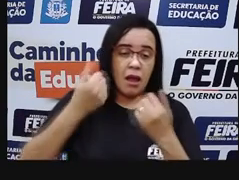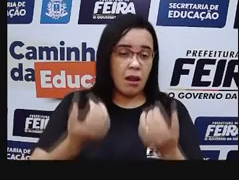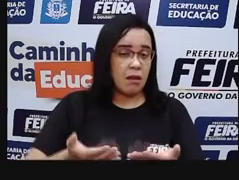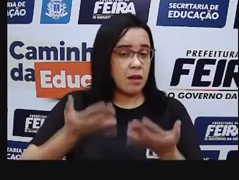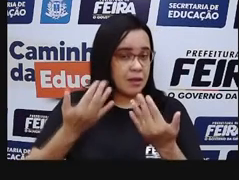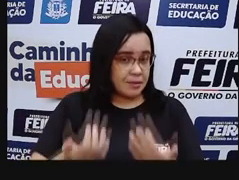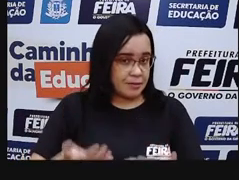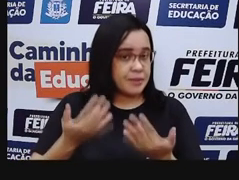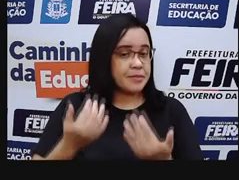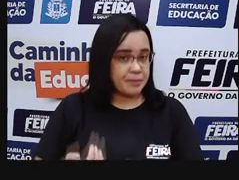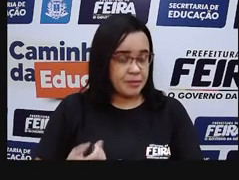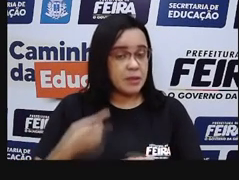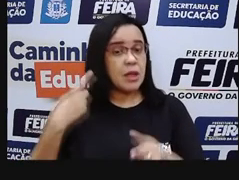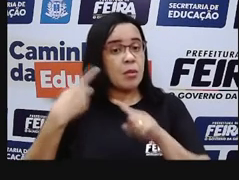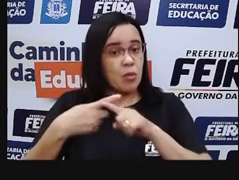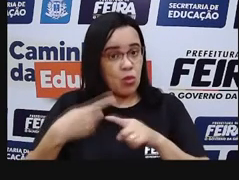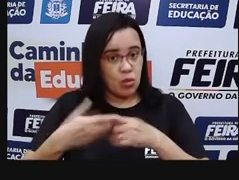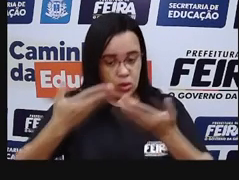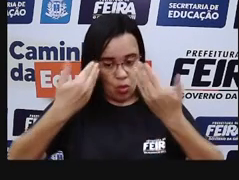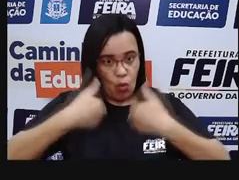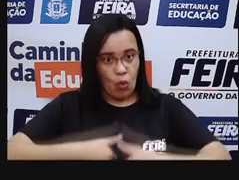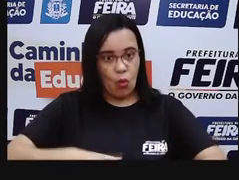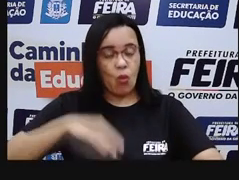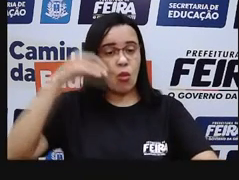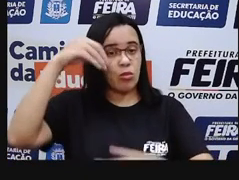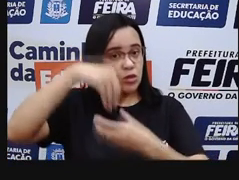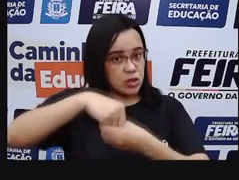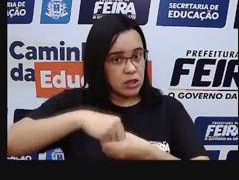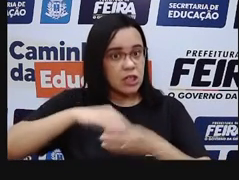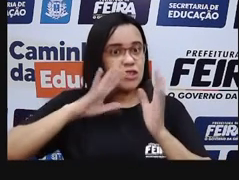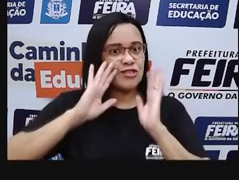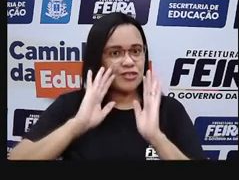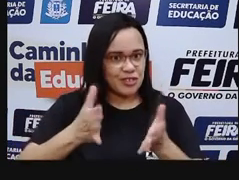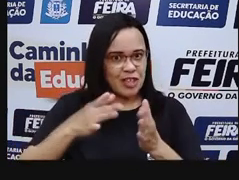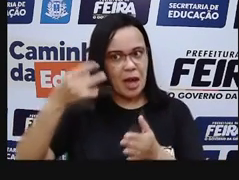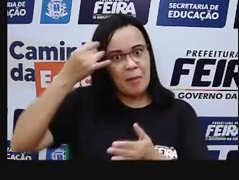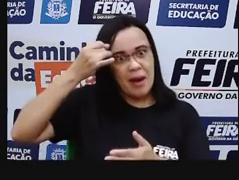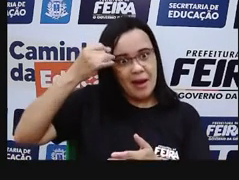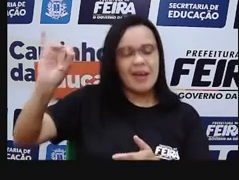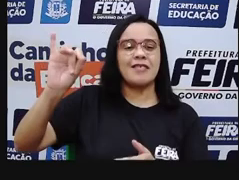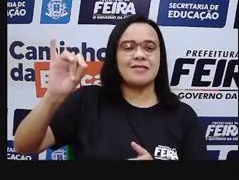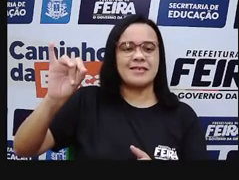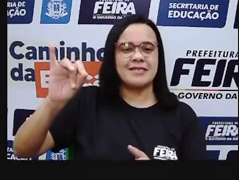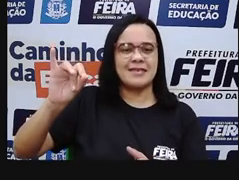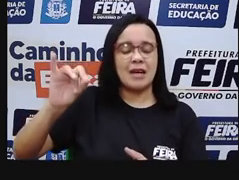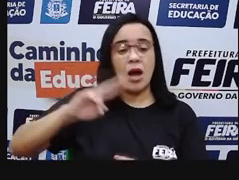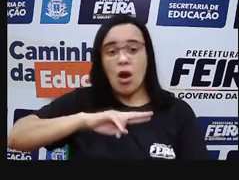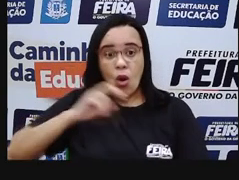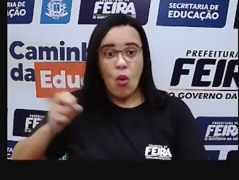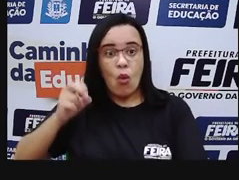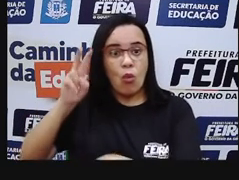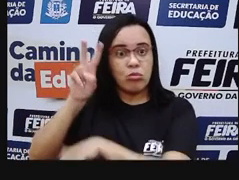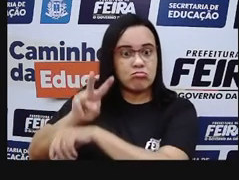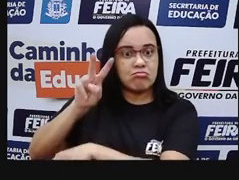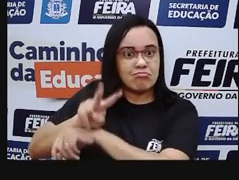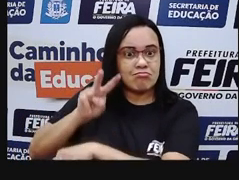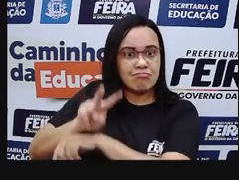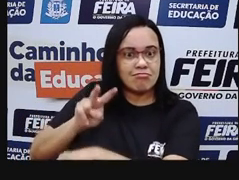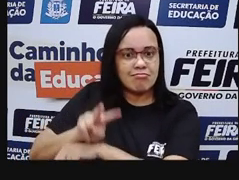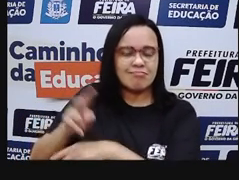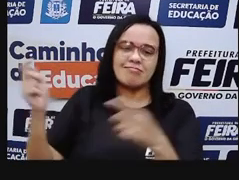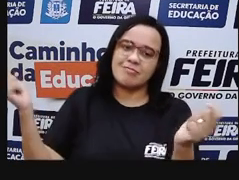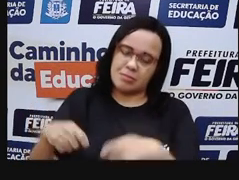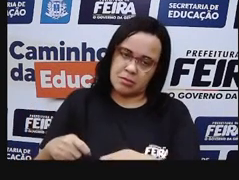porque porque o meu corpo já tem anticorpo para combater para mim defender contra essa doença entende a